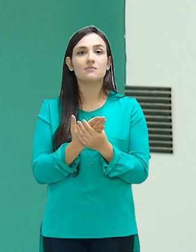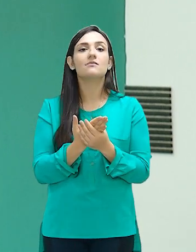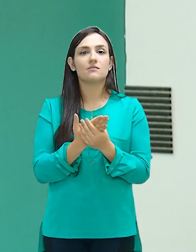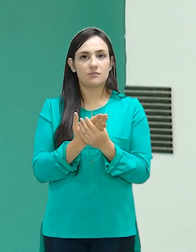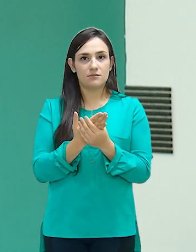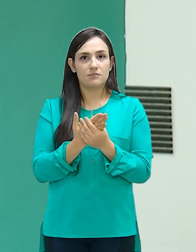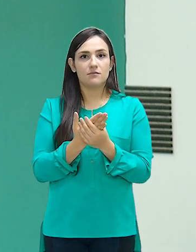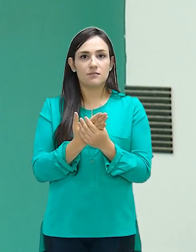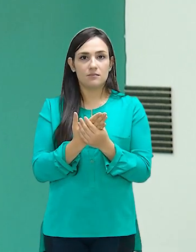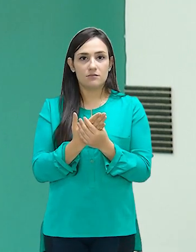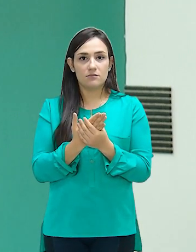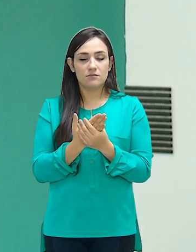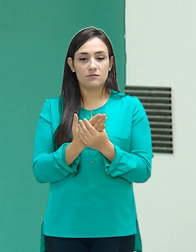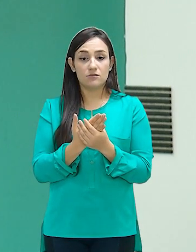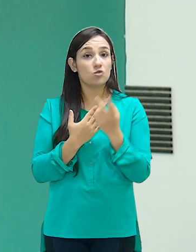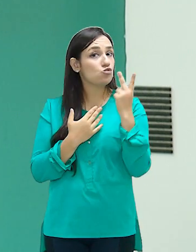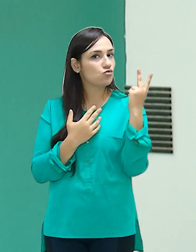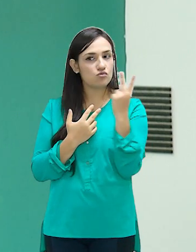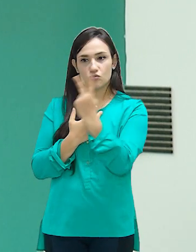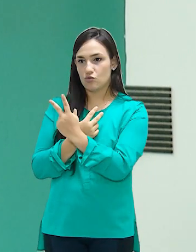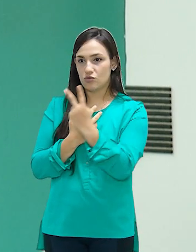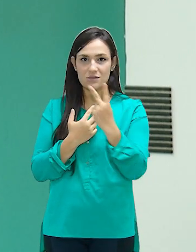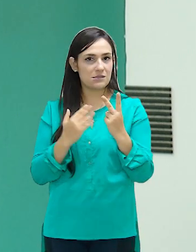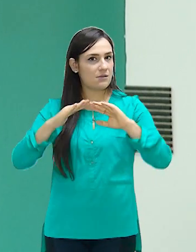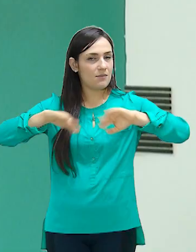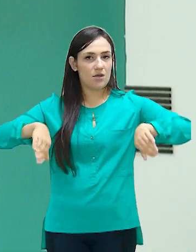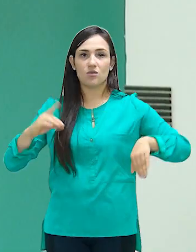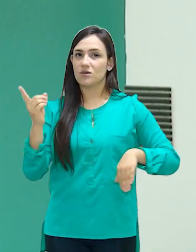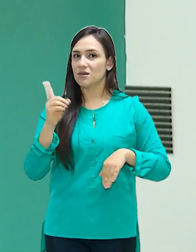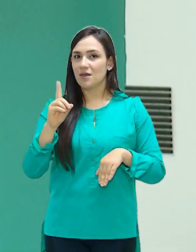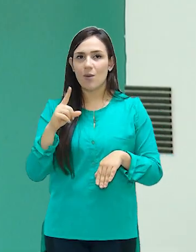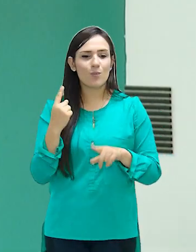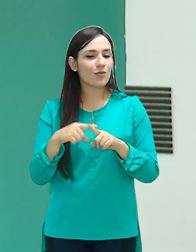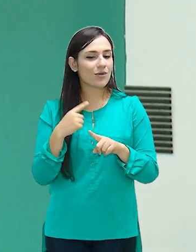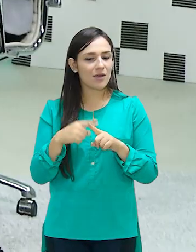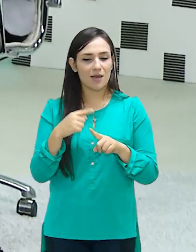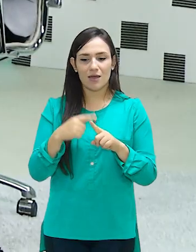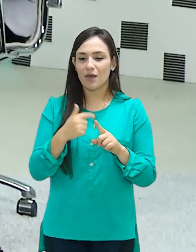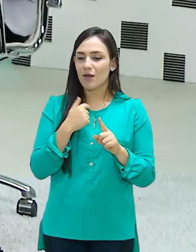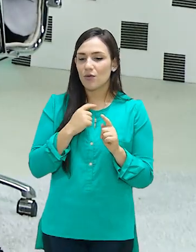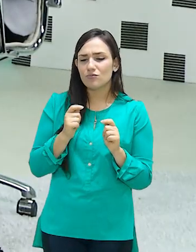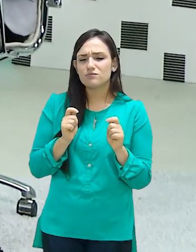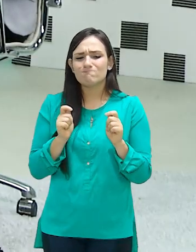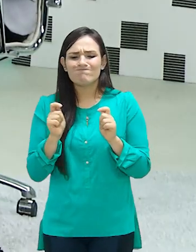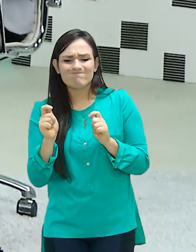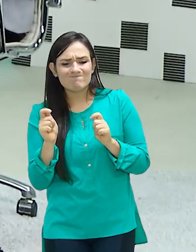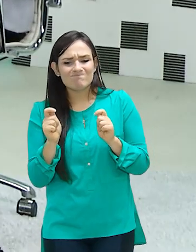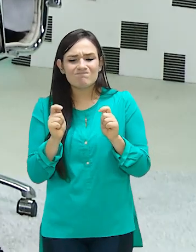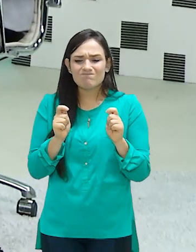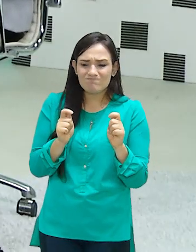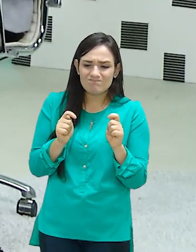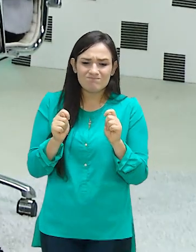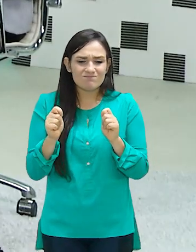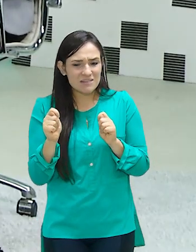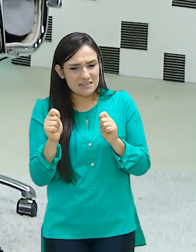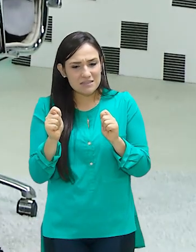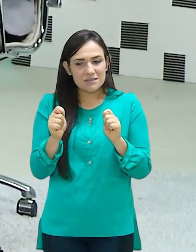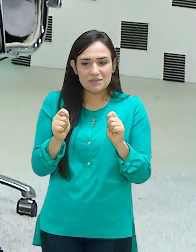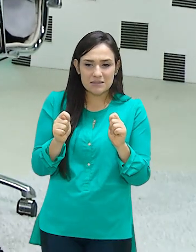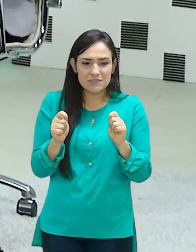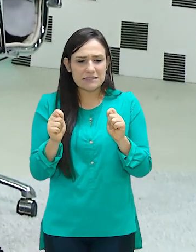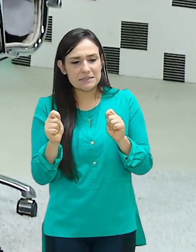divórcio, o casal não se separou. Porque eu fui ali conduzindo numa conversa e